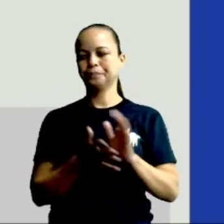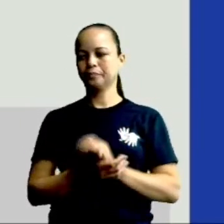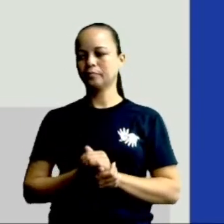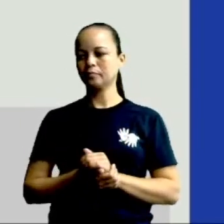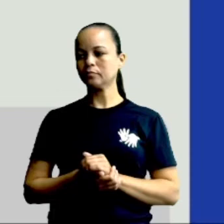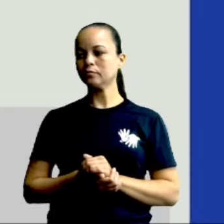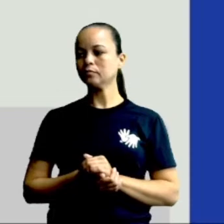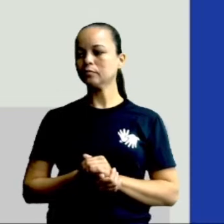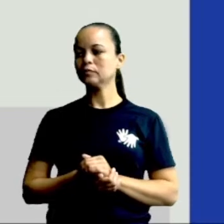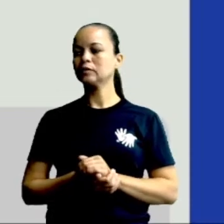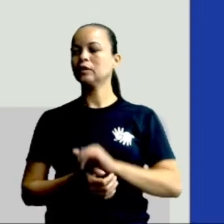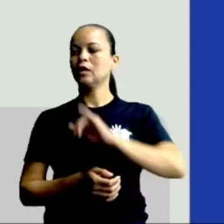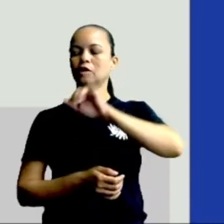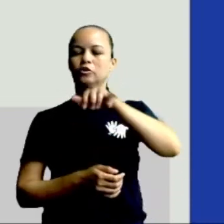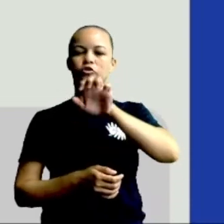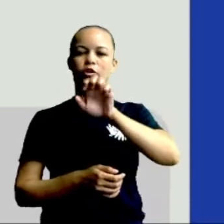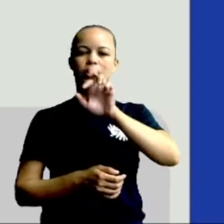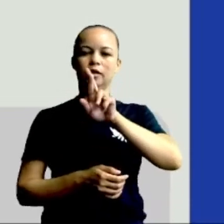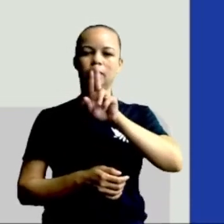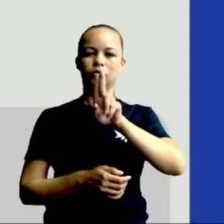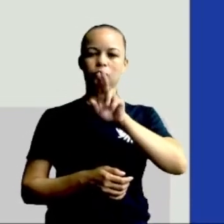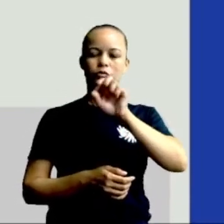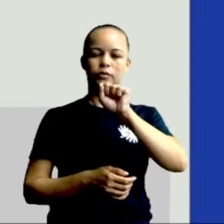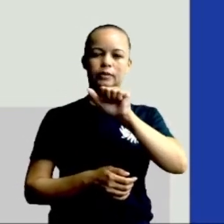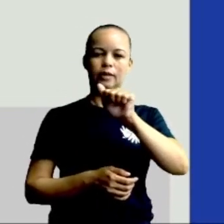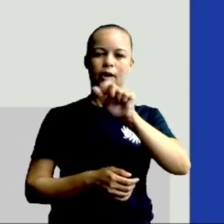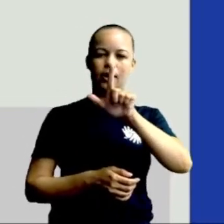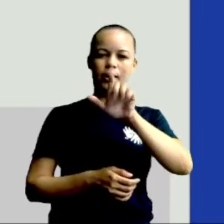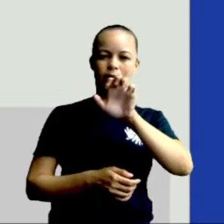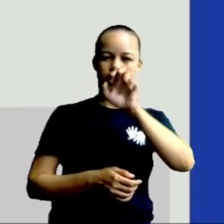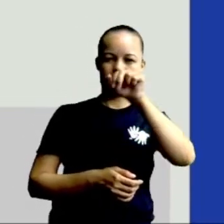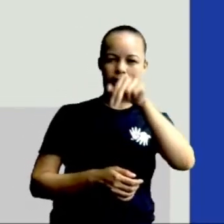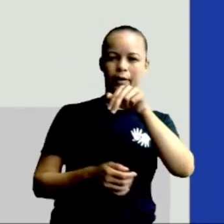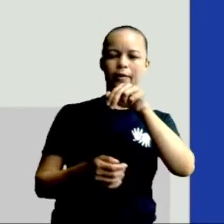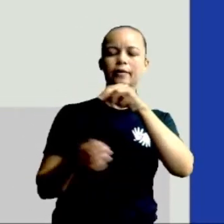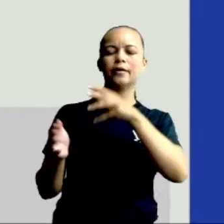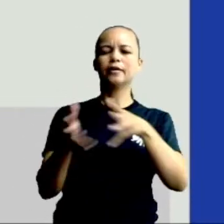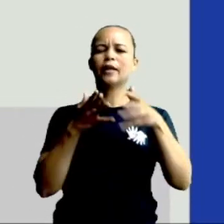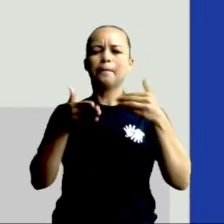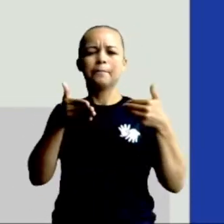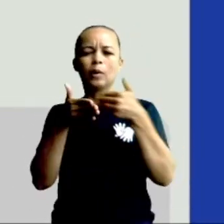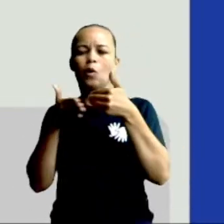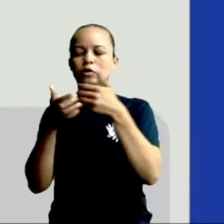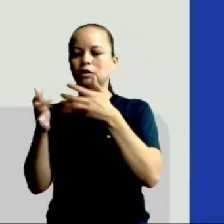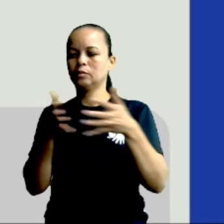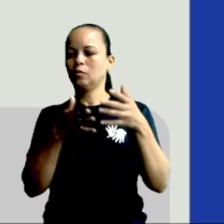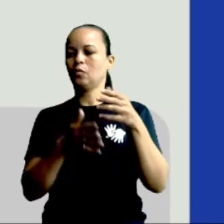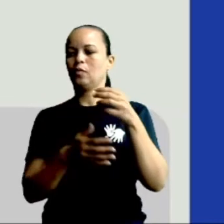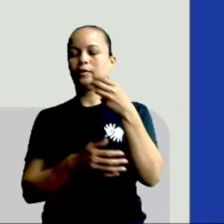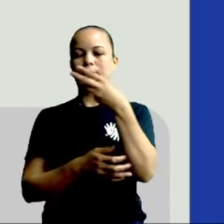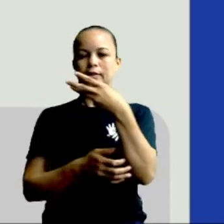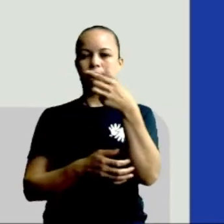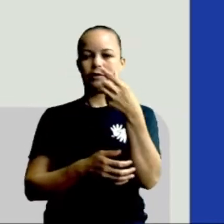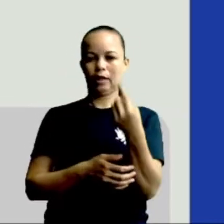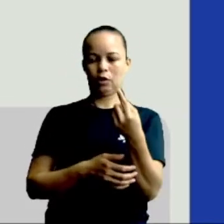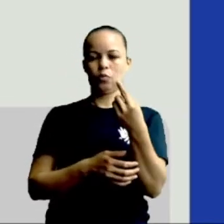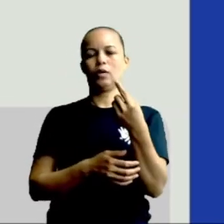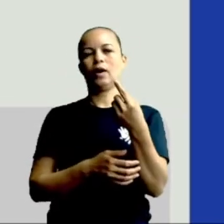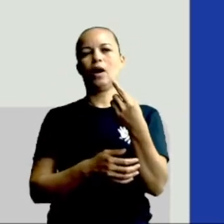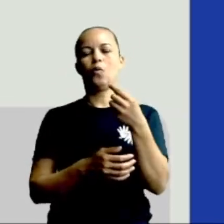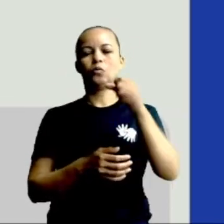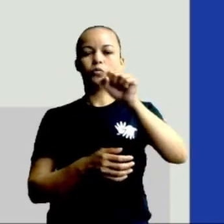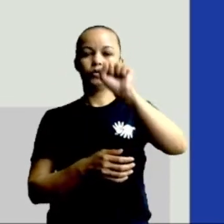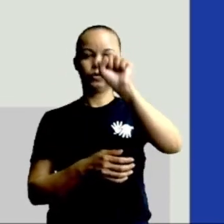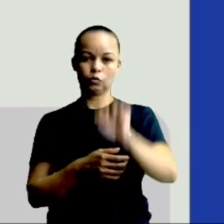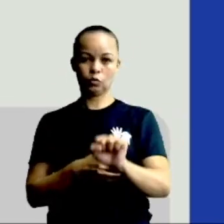Jerusalém, capital de Israel, está situada aproximadamente a uma latitude de 31 graus sul